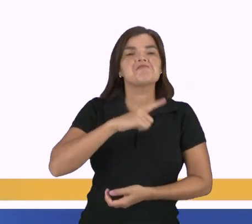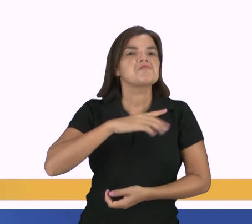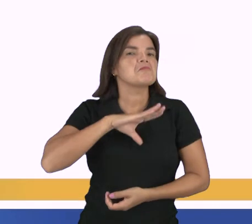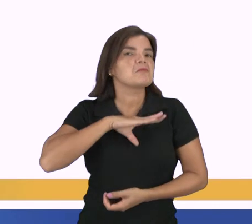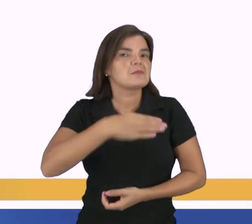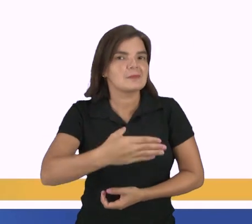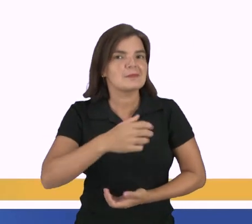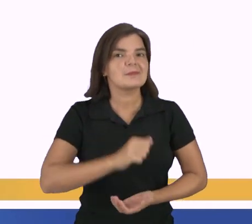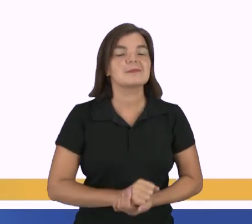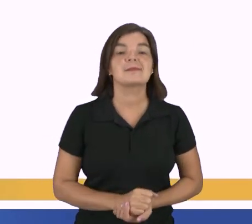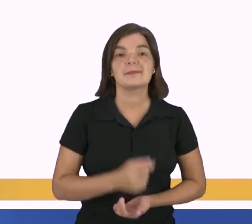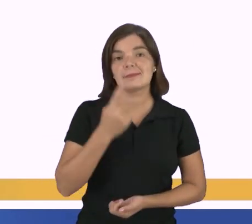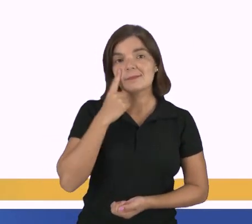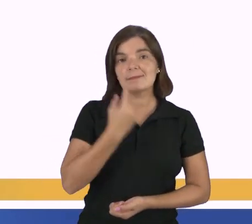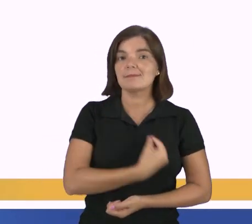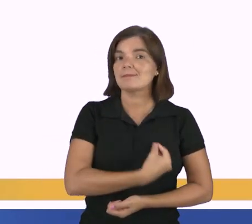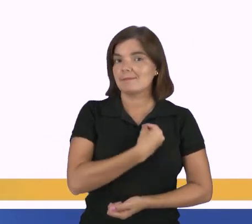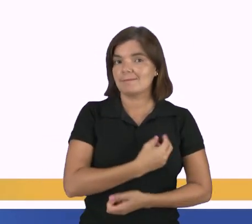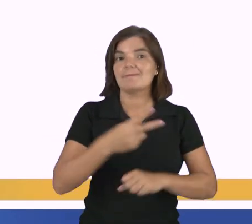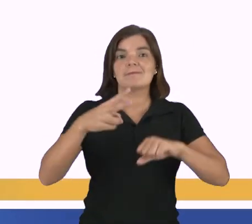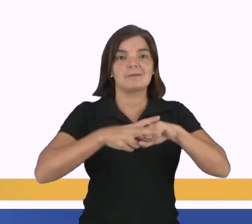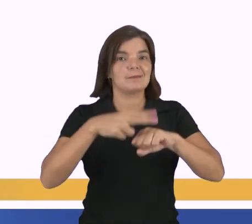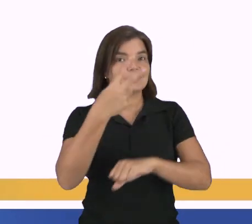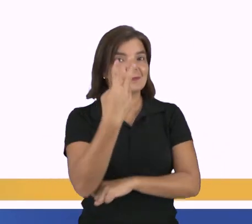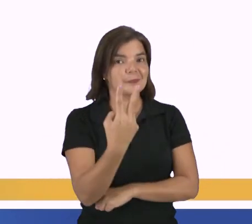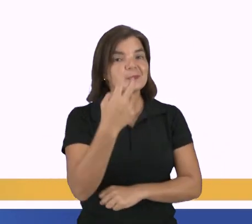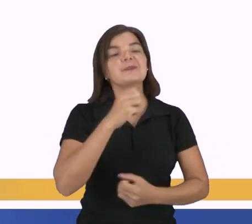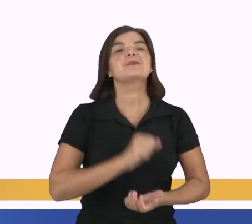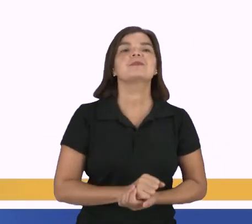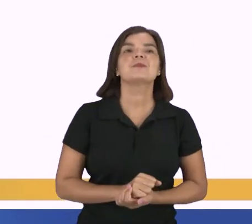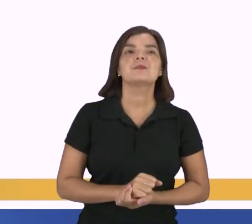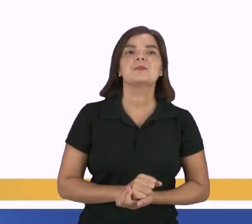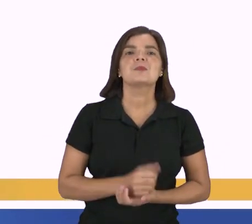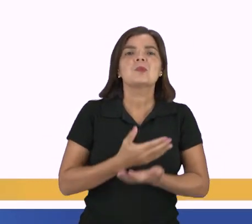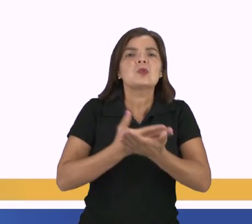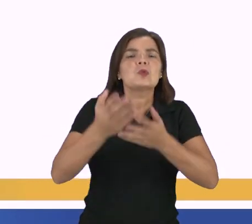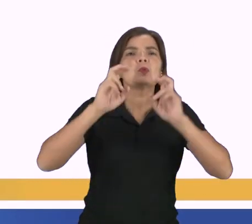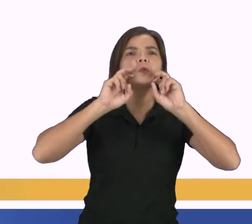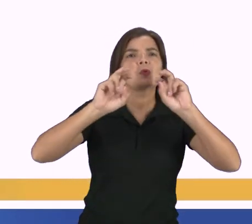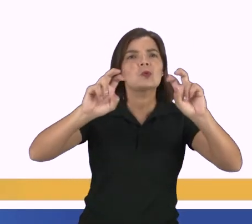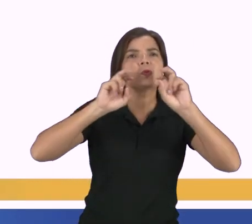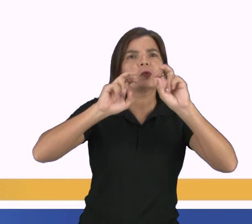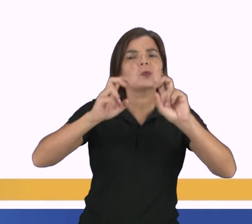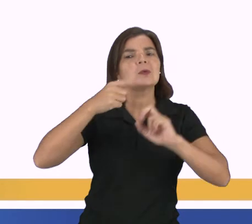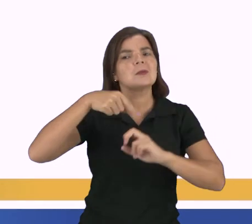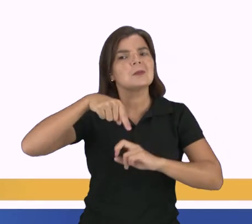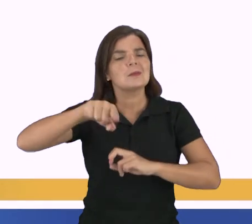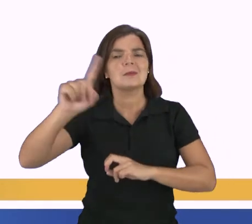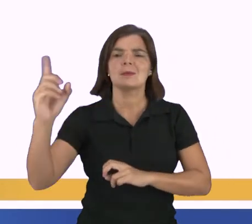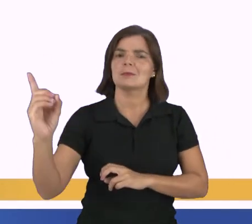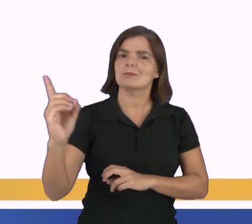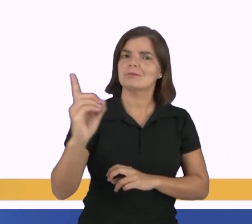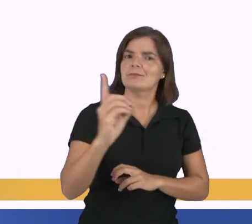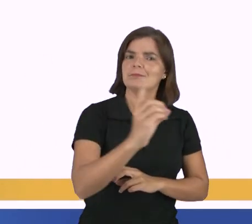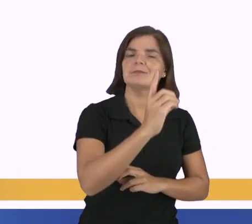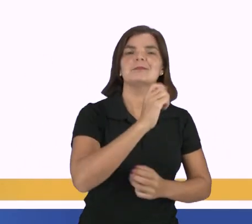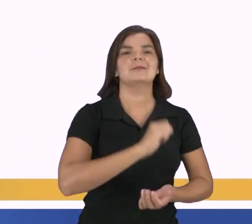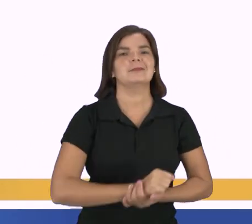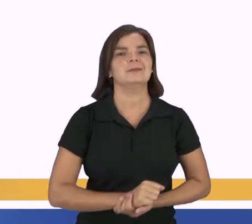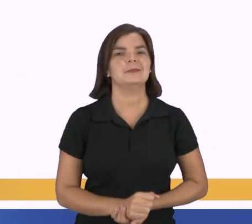coragem. Vejam a presença de 2 verbos também. Começou a gritar enquanto ele ia passando. Tá